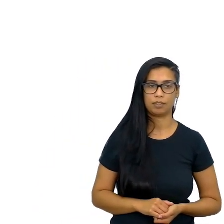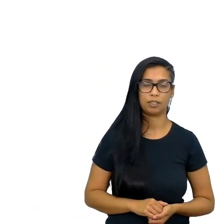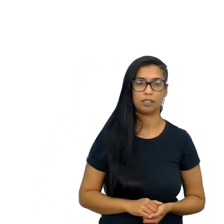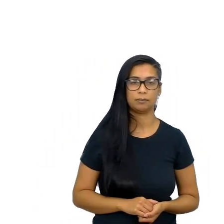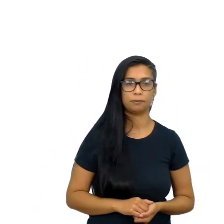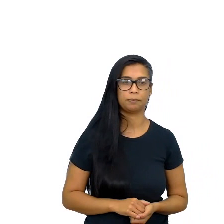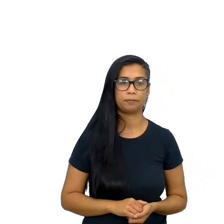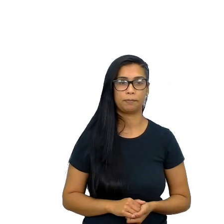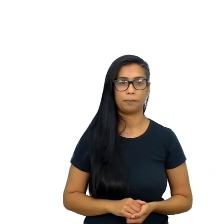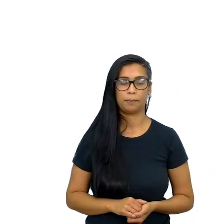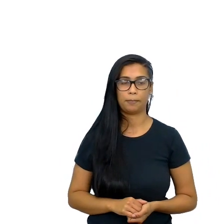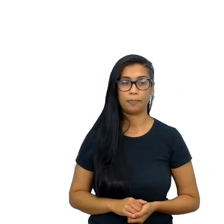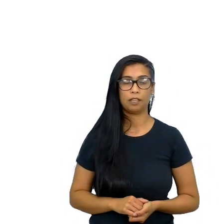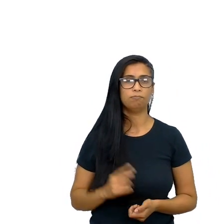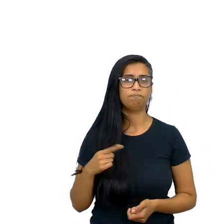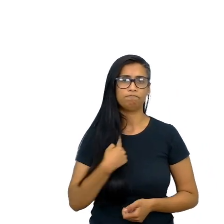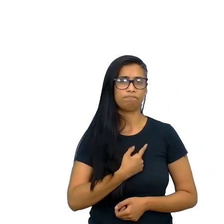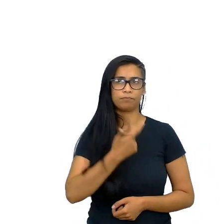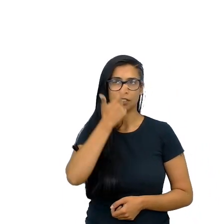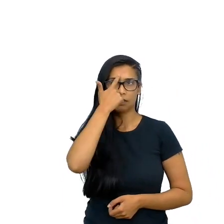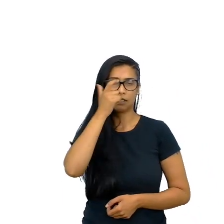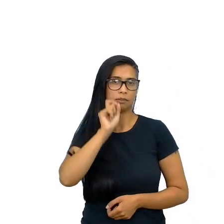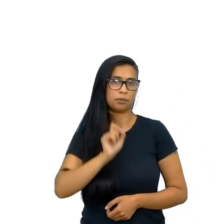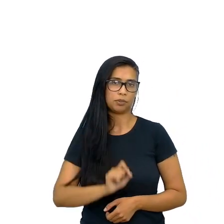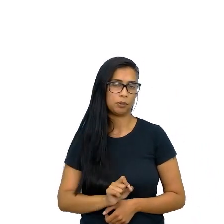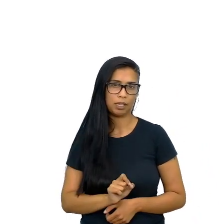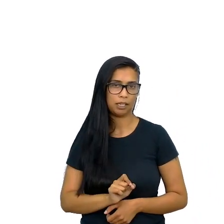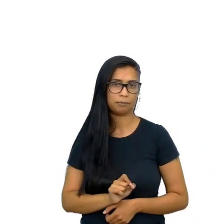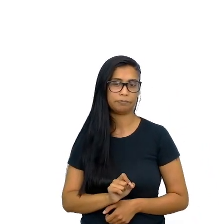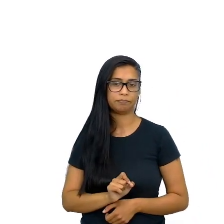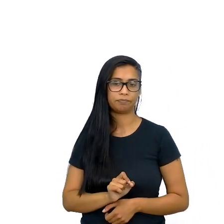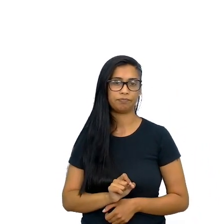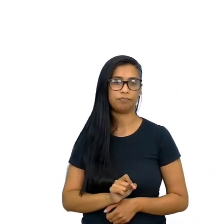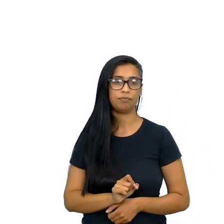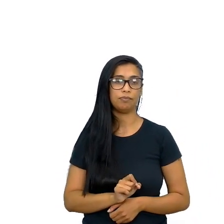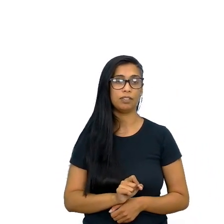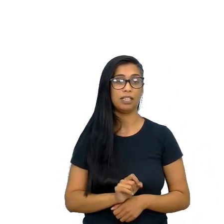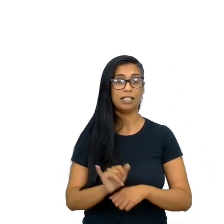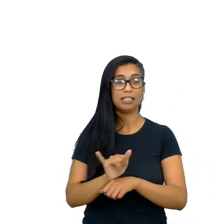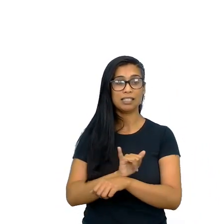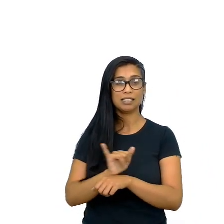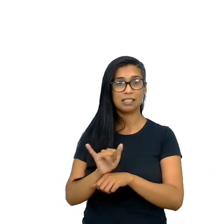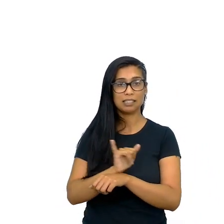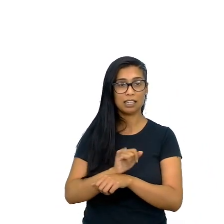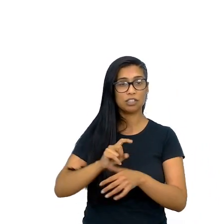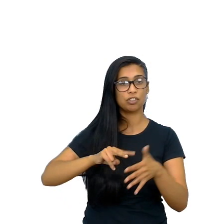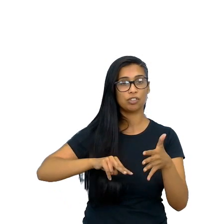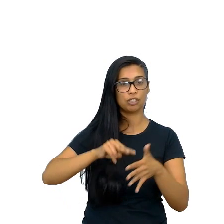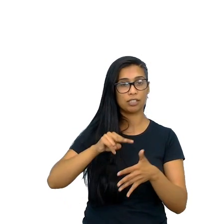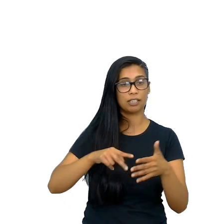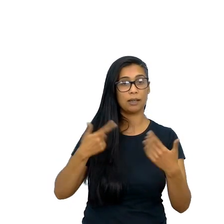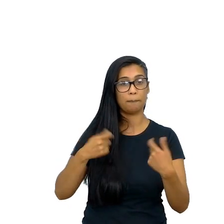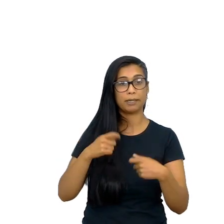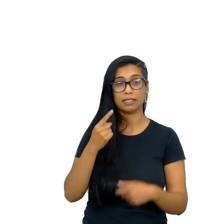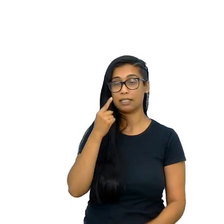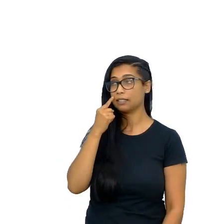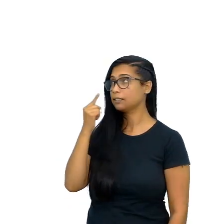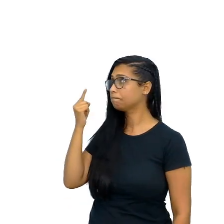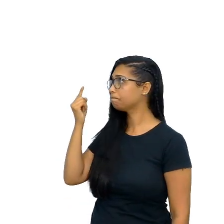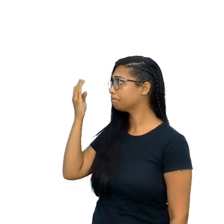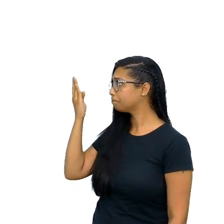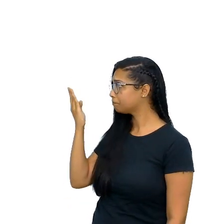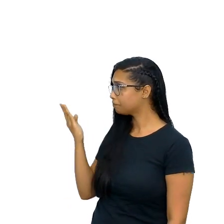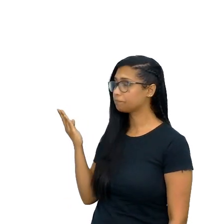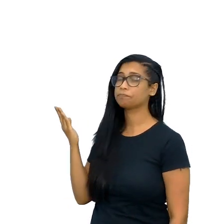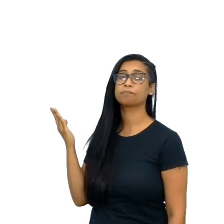de rubricas, nós pensamos, quando estamos no campo das estratégias de leitura, preciso localizar informações, identificar